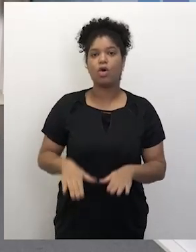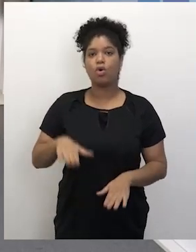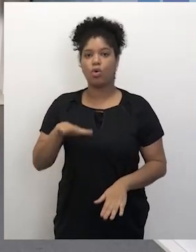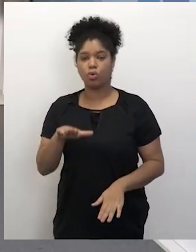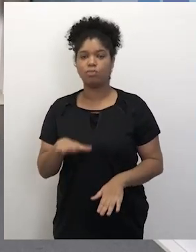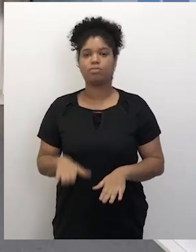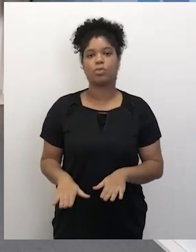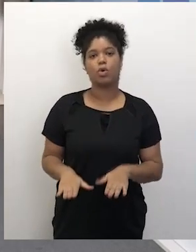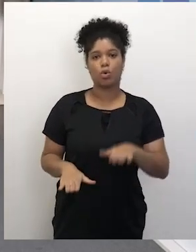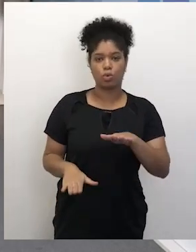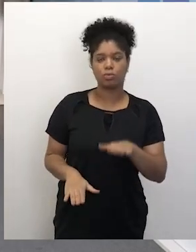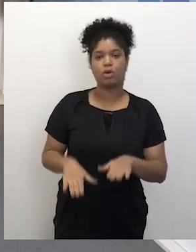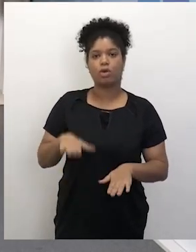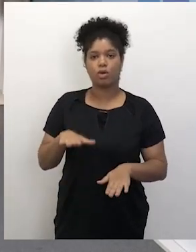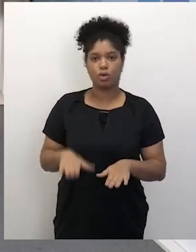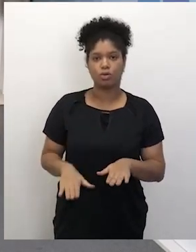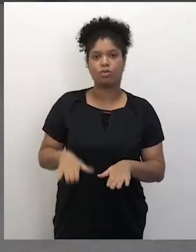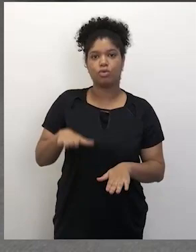dois.